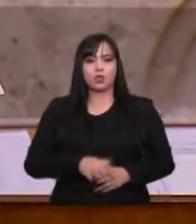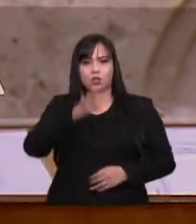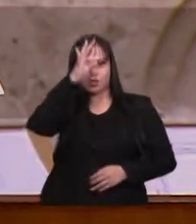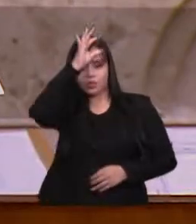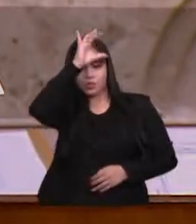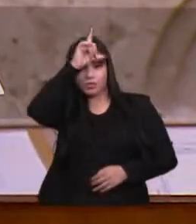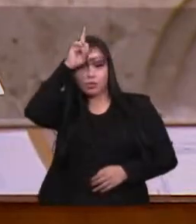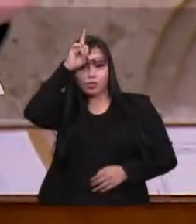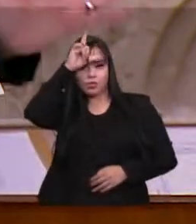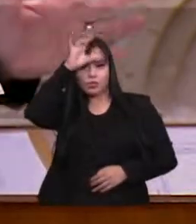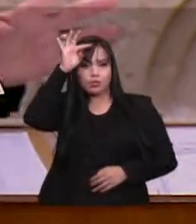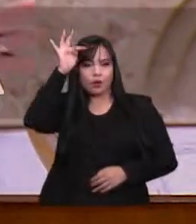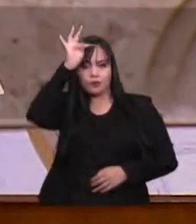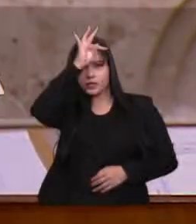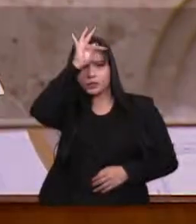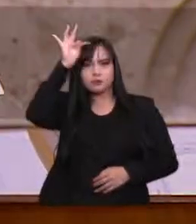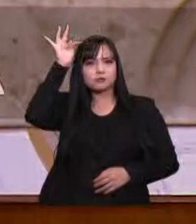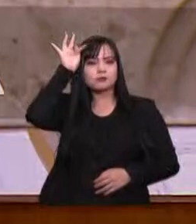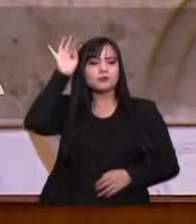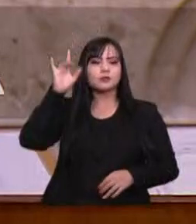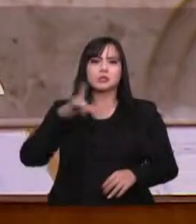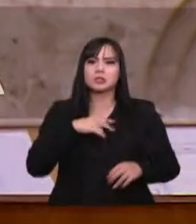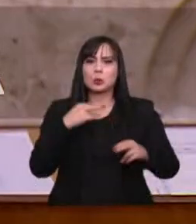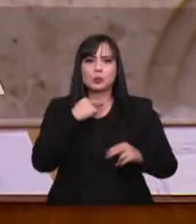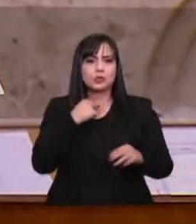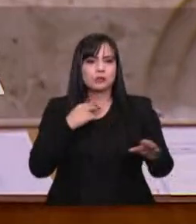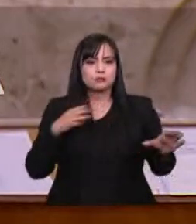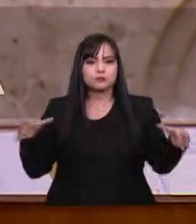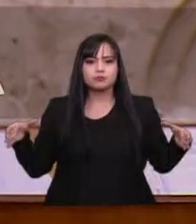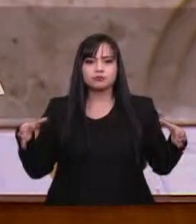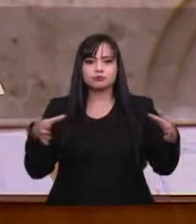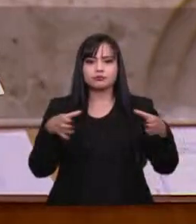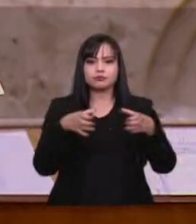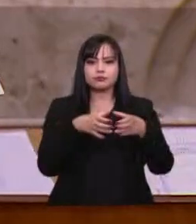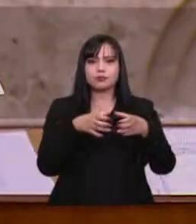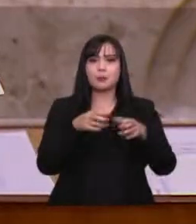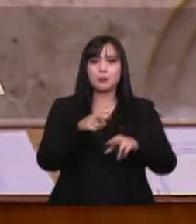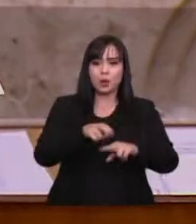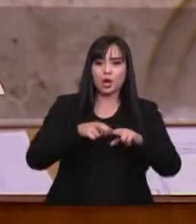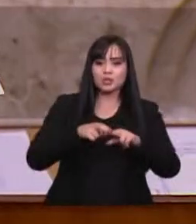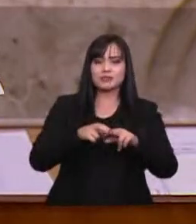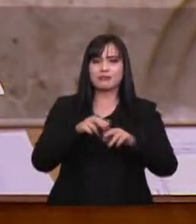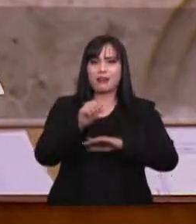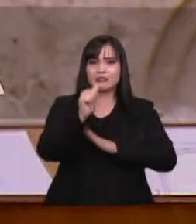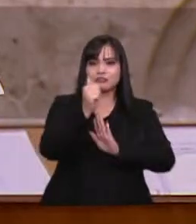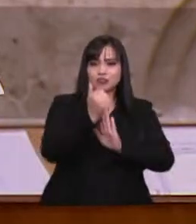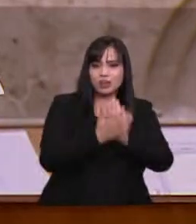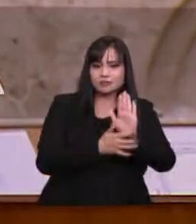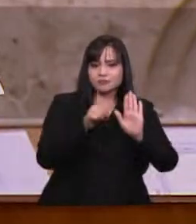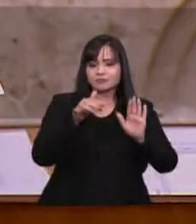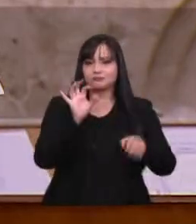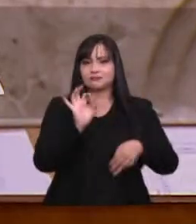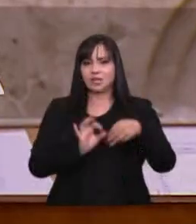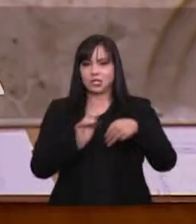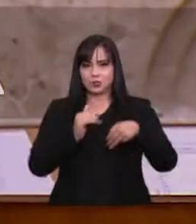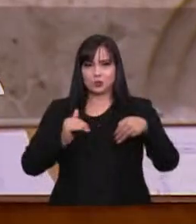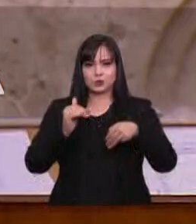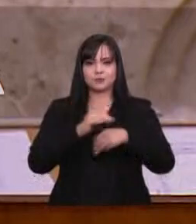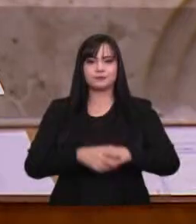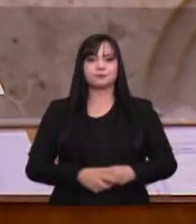infelizmente não podemos reunir todos mas por absoluta dificuldade de agenda dos ministros